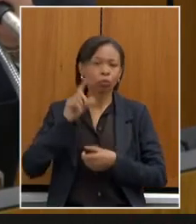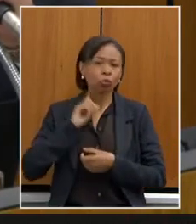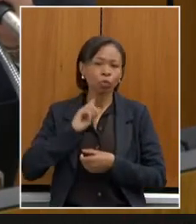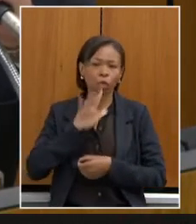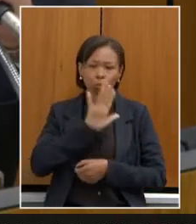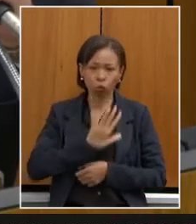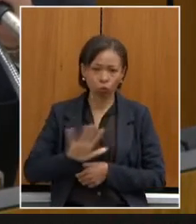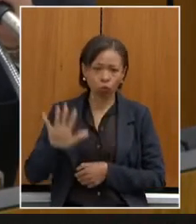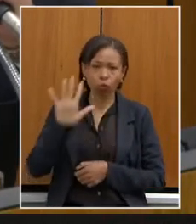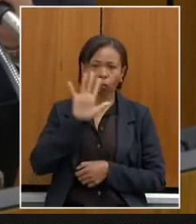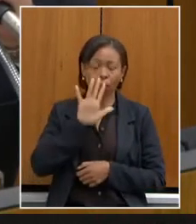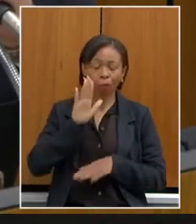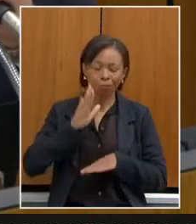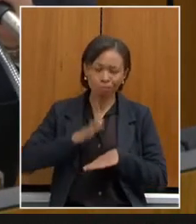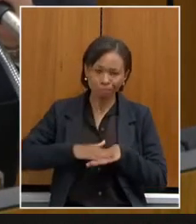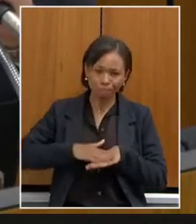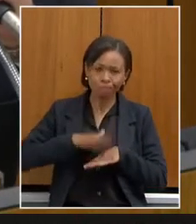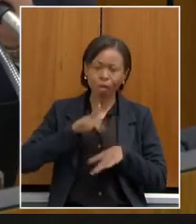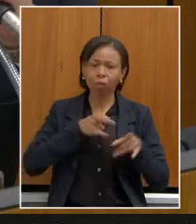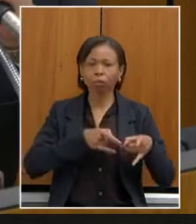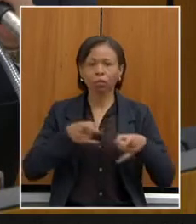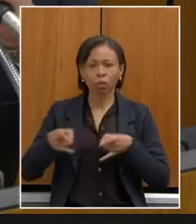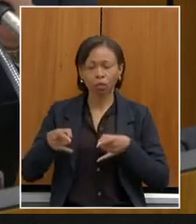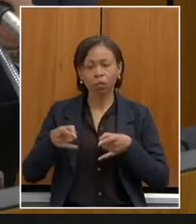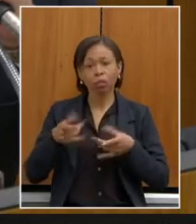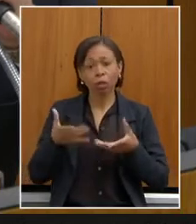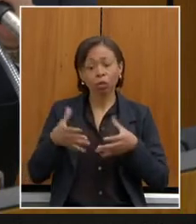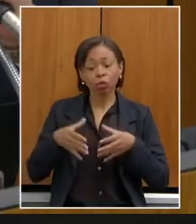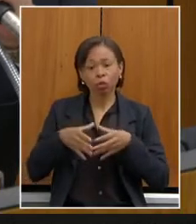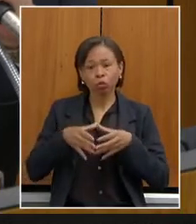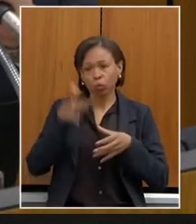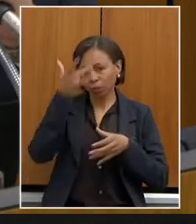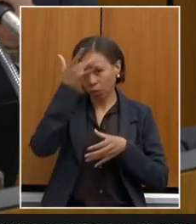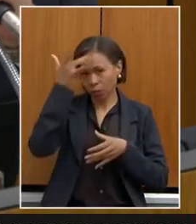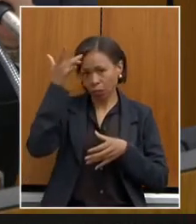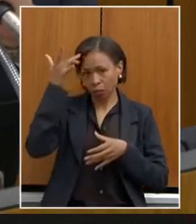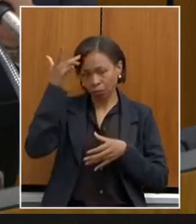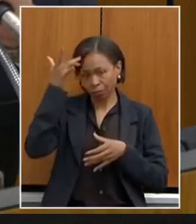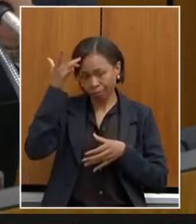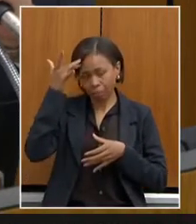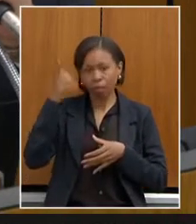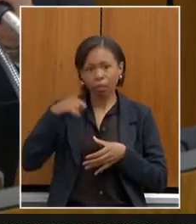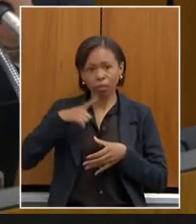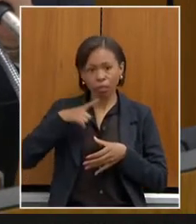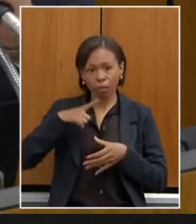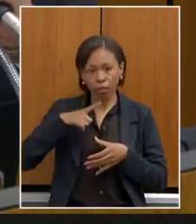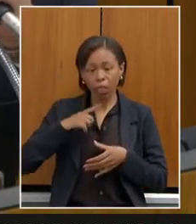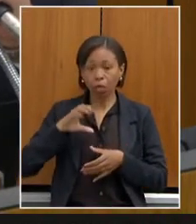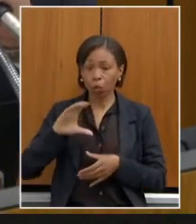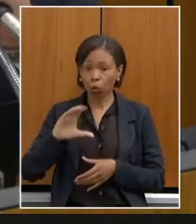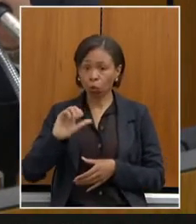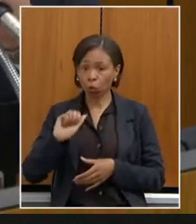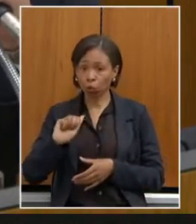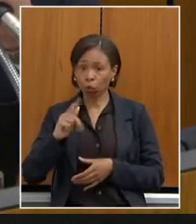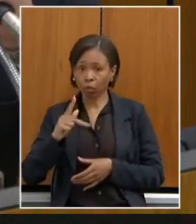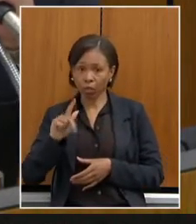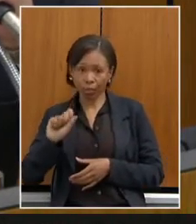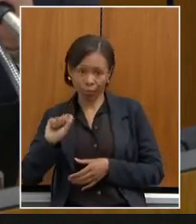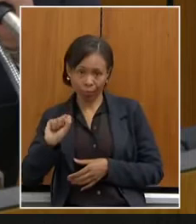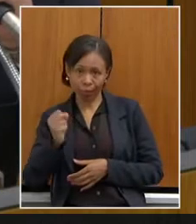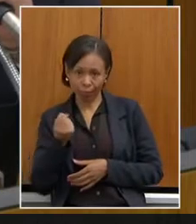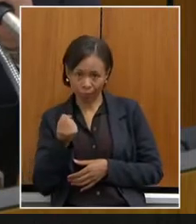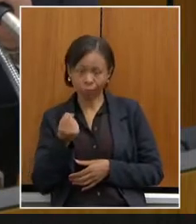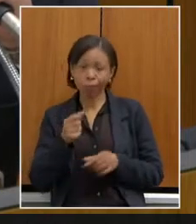discussão que a saúde mental temos a rede de atenção psicossocial que é muito robusta que são os CAPs mas temos que ter leitos